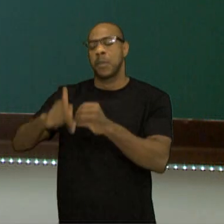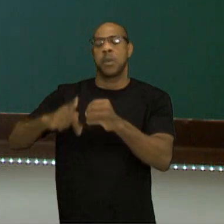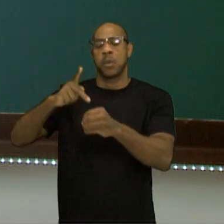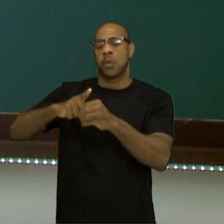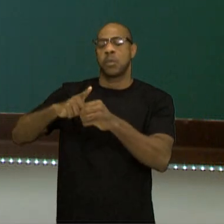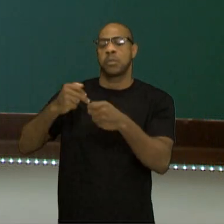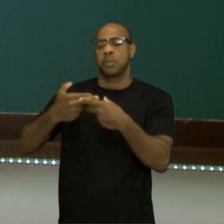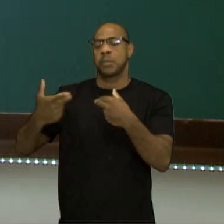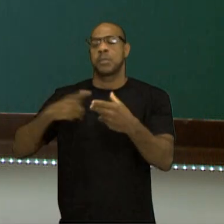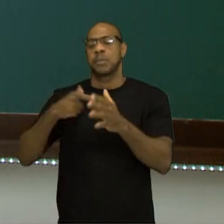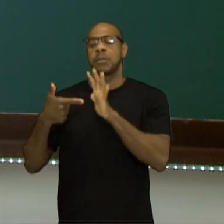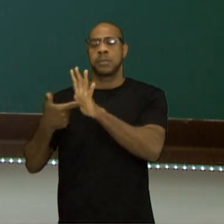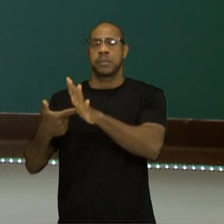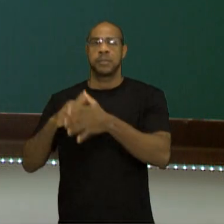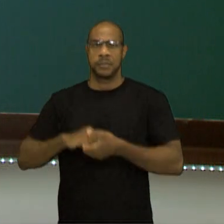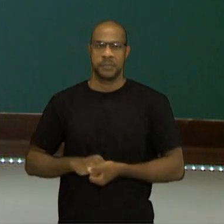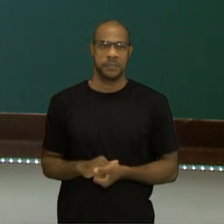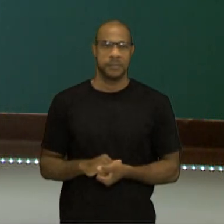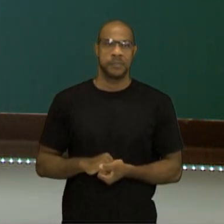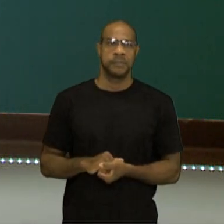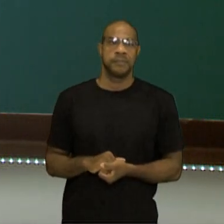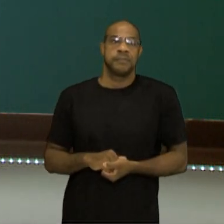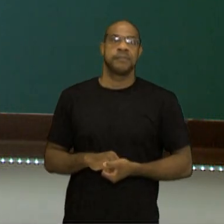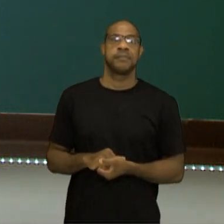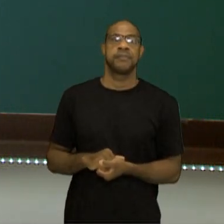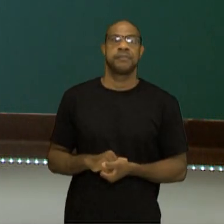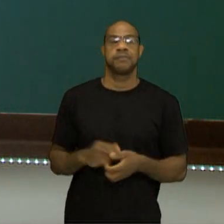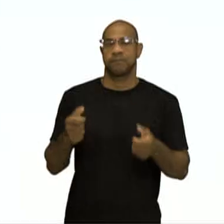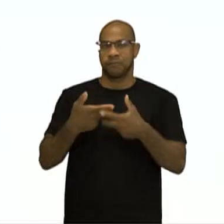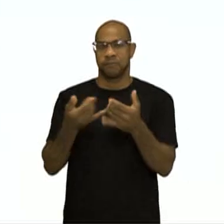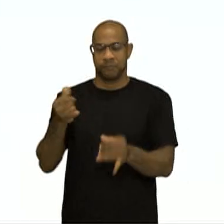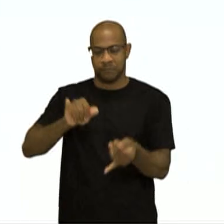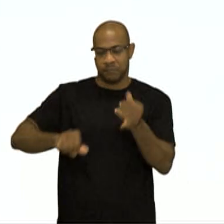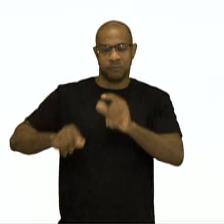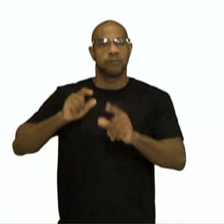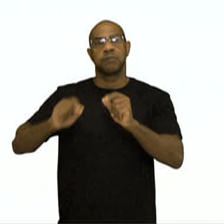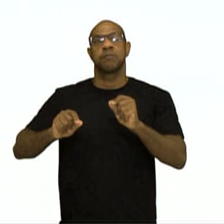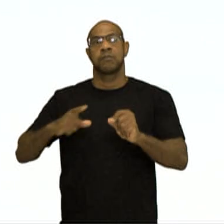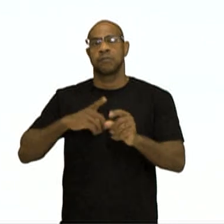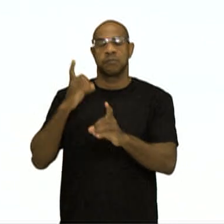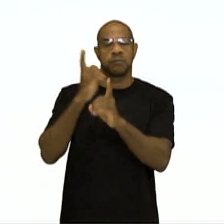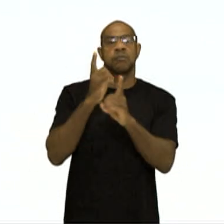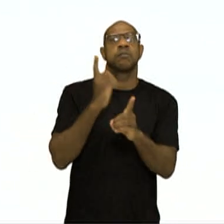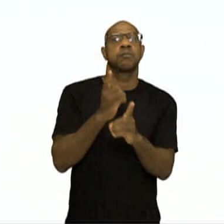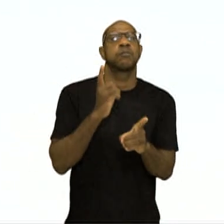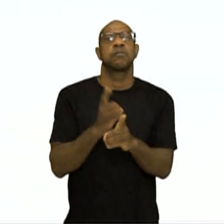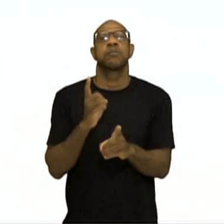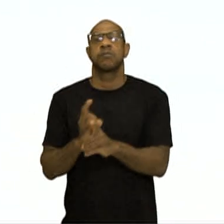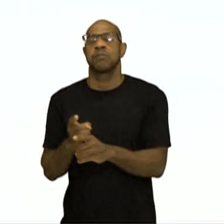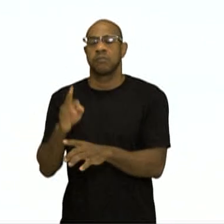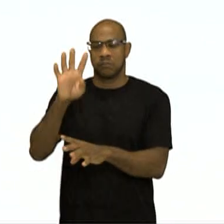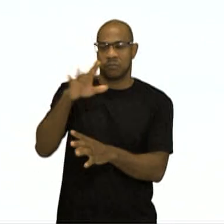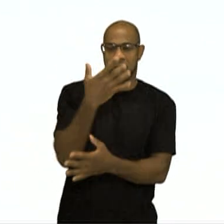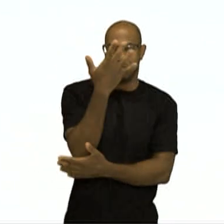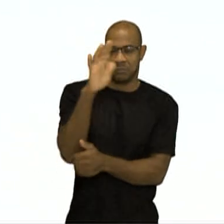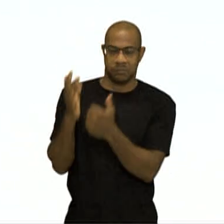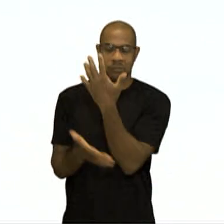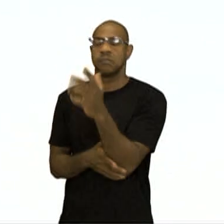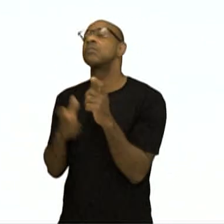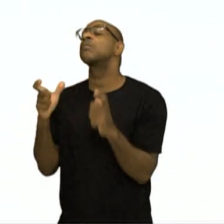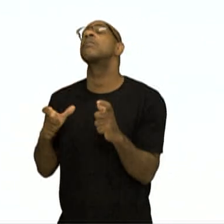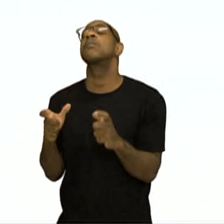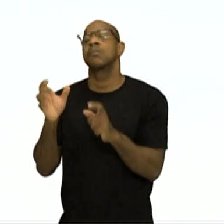elemento vai apresentar. Então, os elementos químicos que nós encontramos na natureza vão